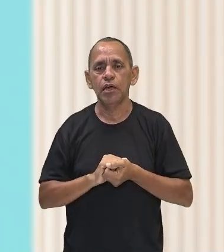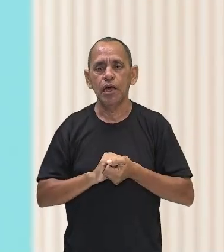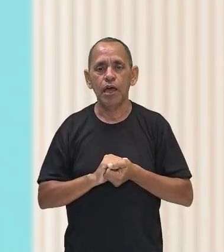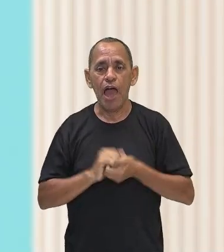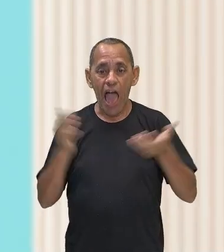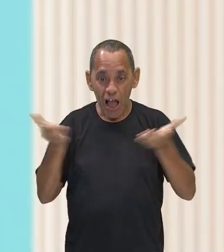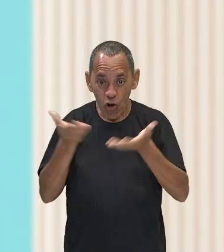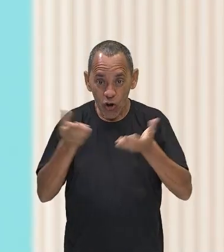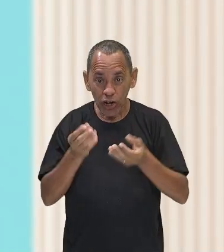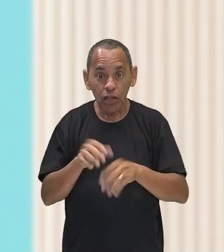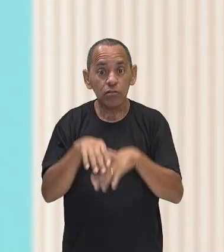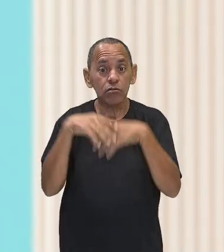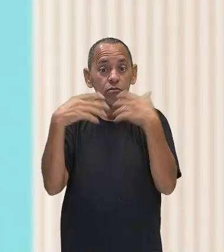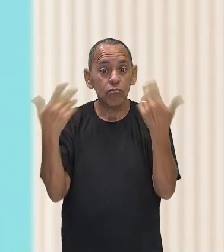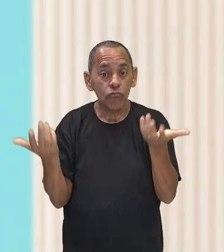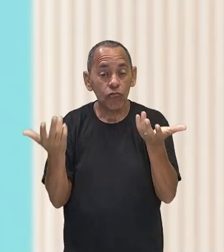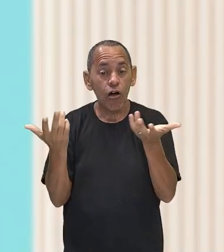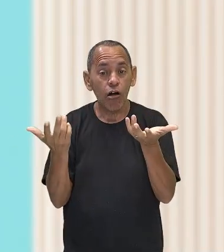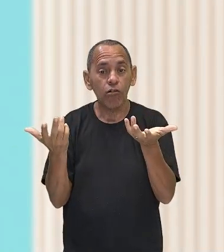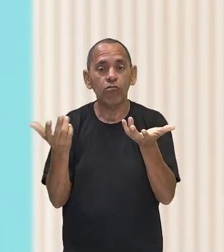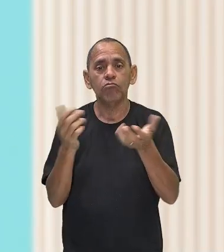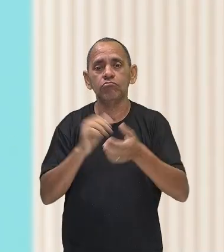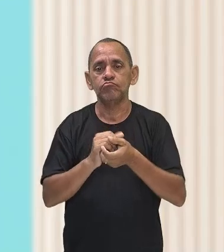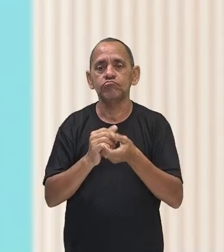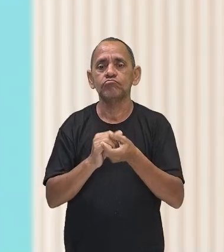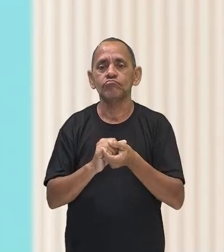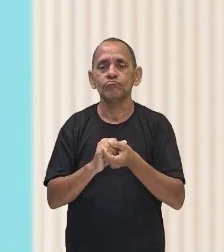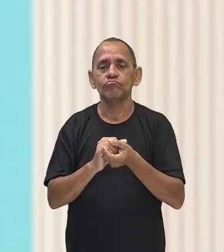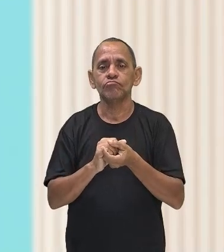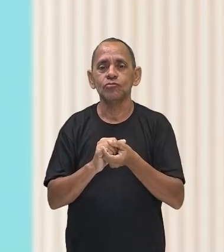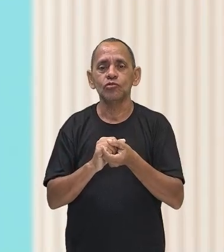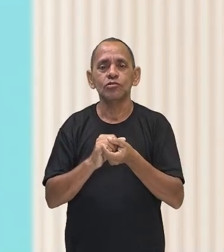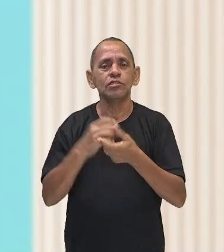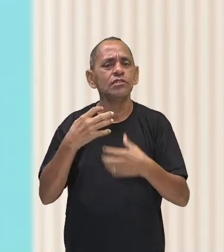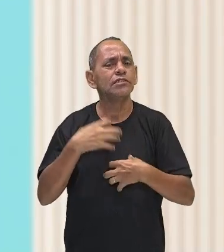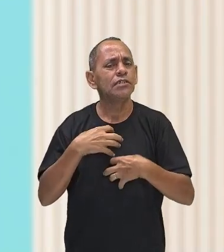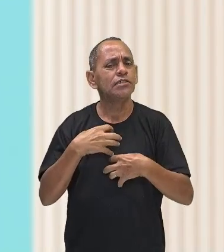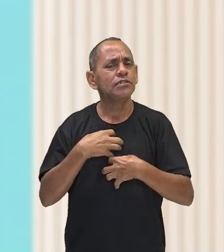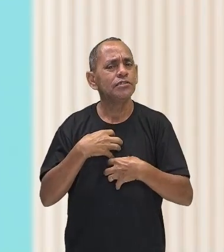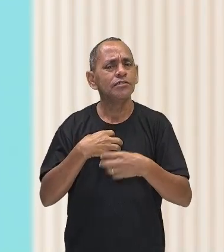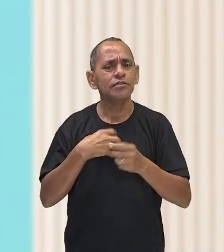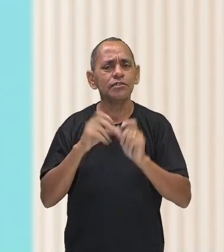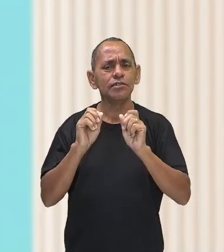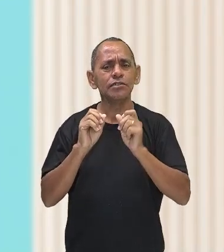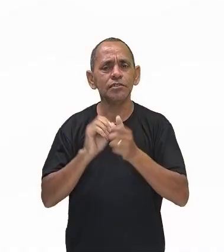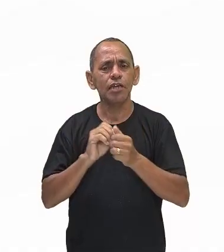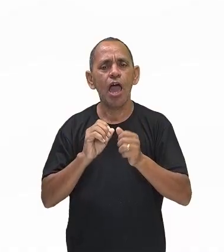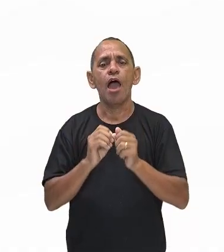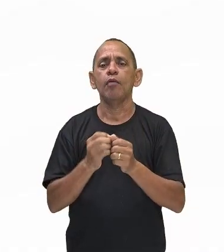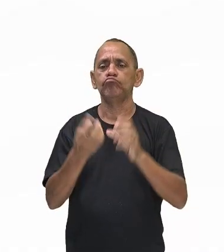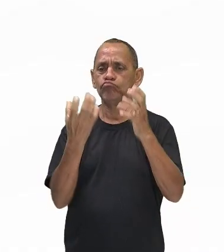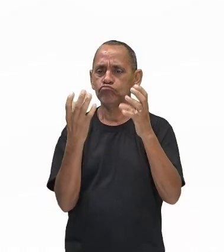agora qual o sentido que a bunda tem dentro da cultura ocidental